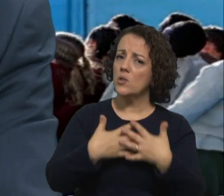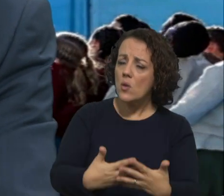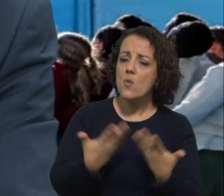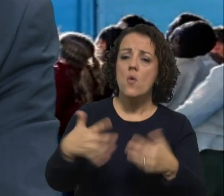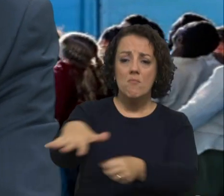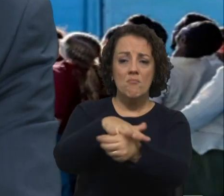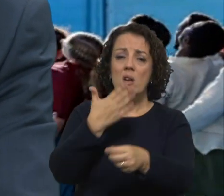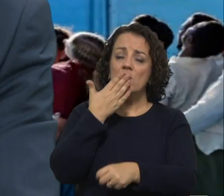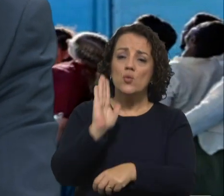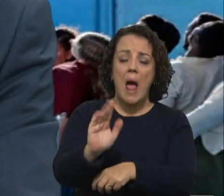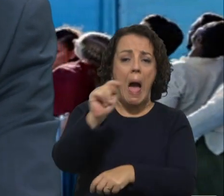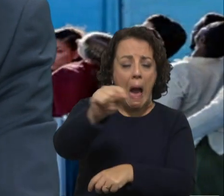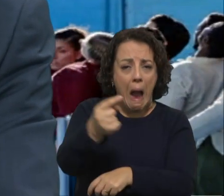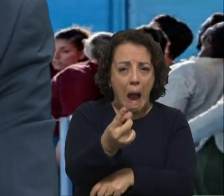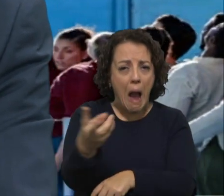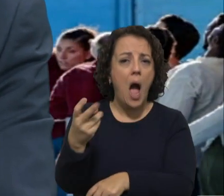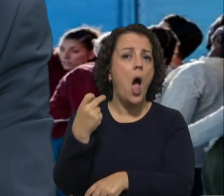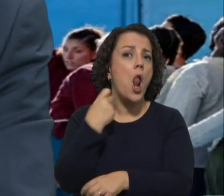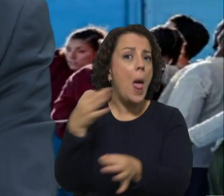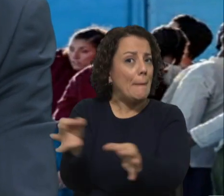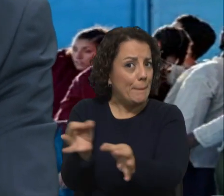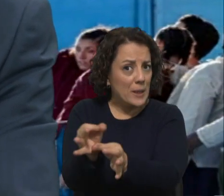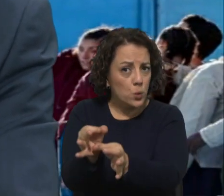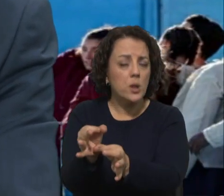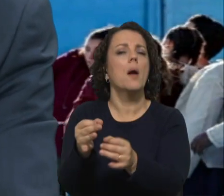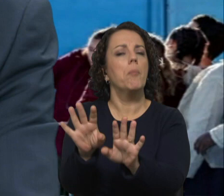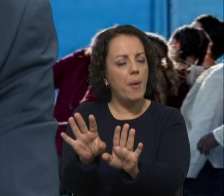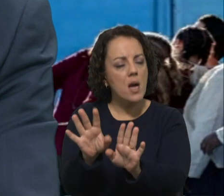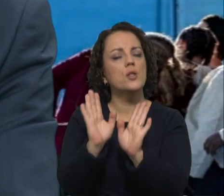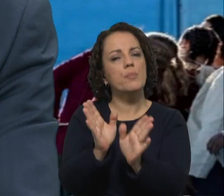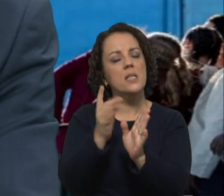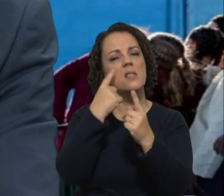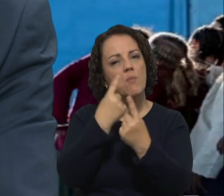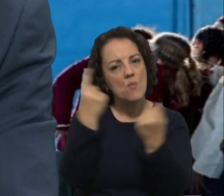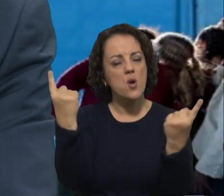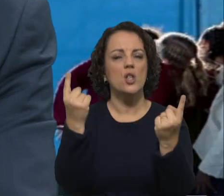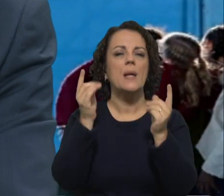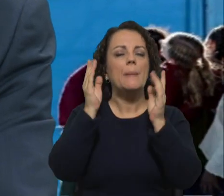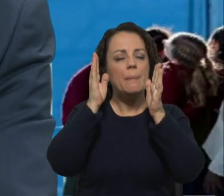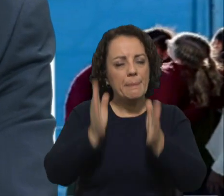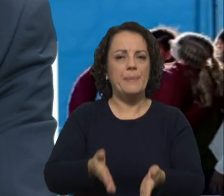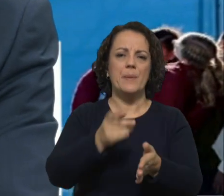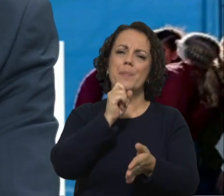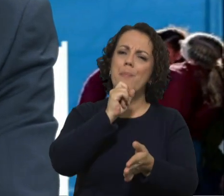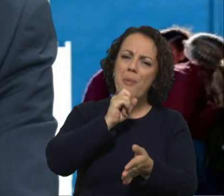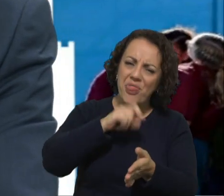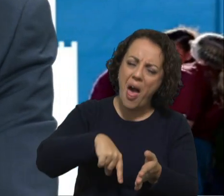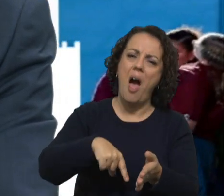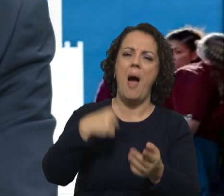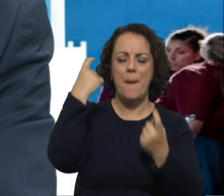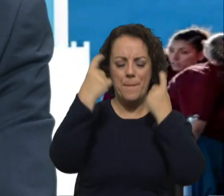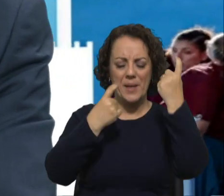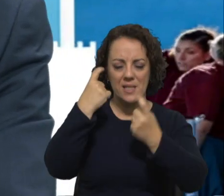sejam, isto ter uma voz profética, uma voz de dizer é possível pensar diversamente do interior das